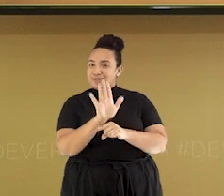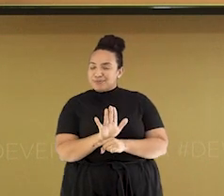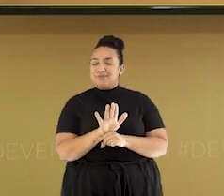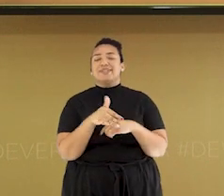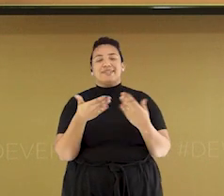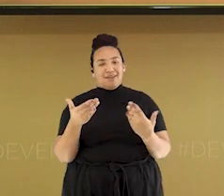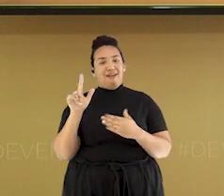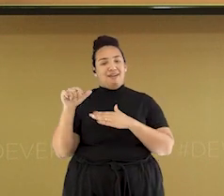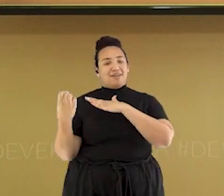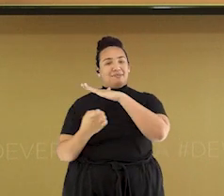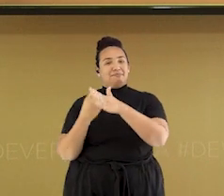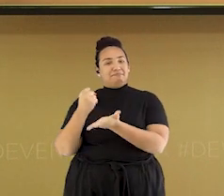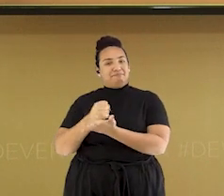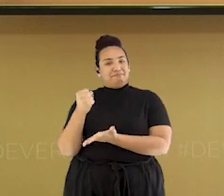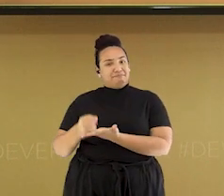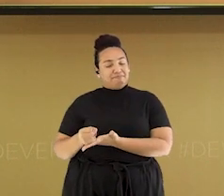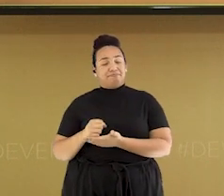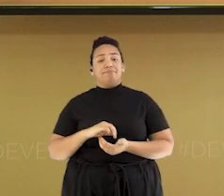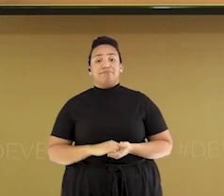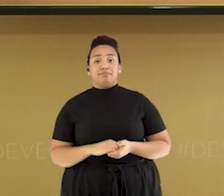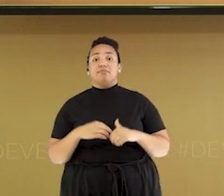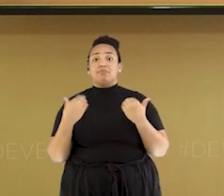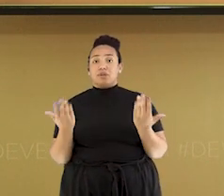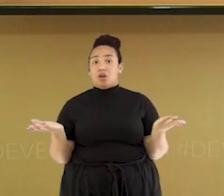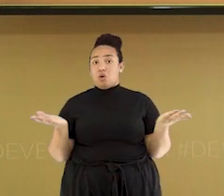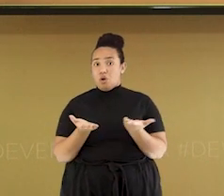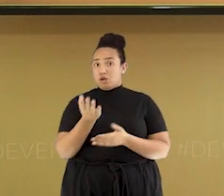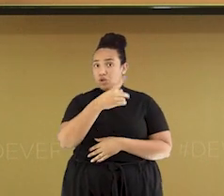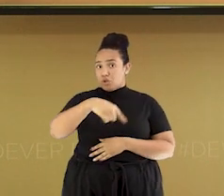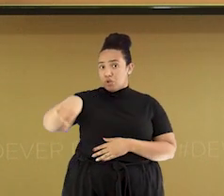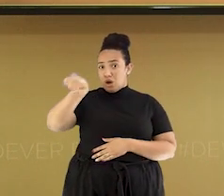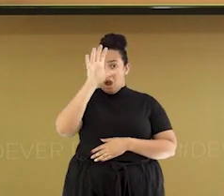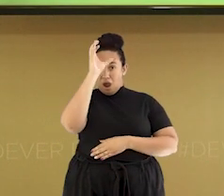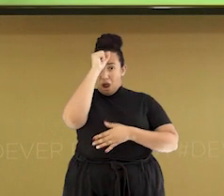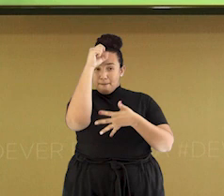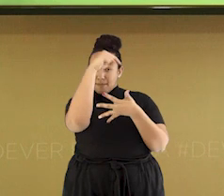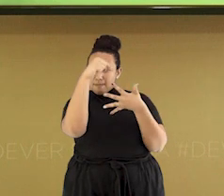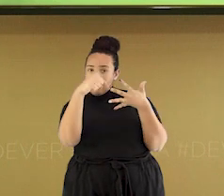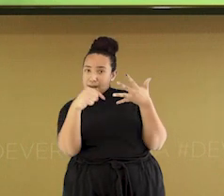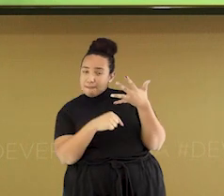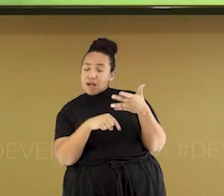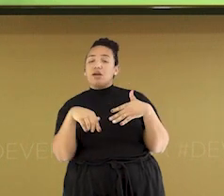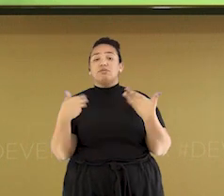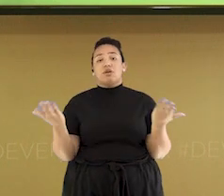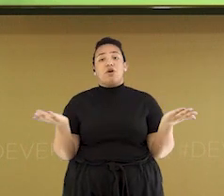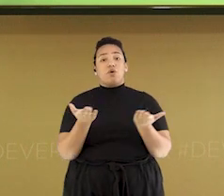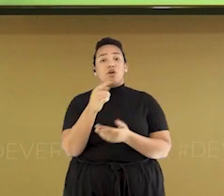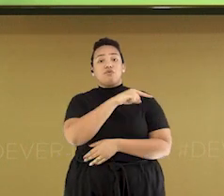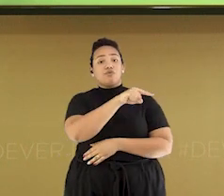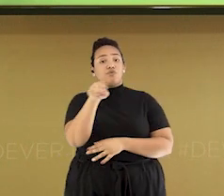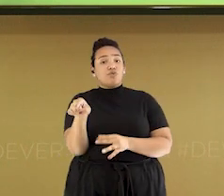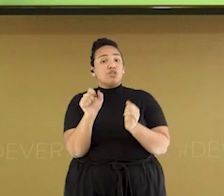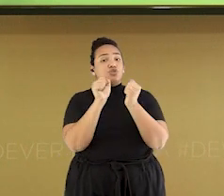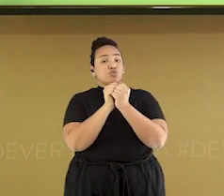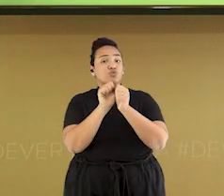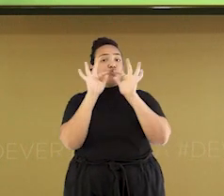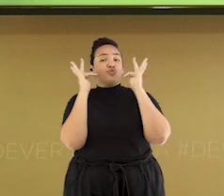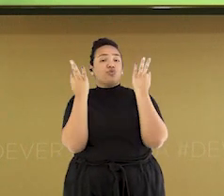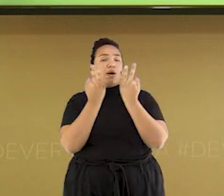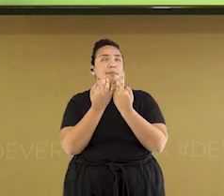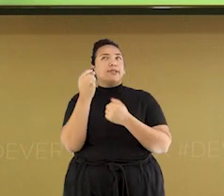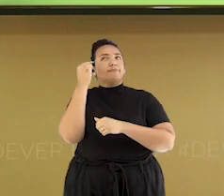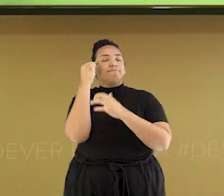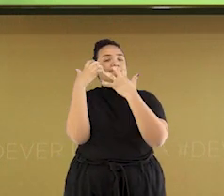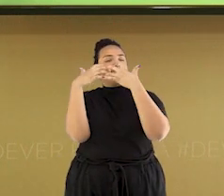E agora que aprendemos todos esses nomes, eu quero que você pense junto com a sua família e me diga se alguém